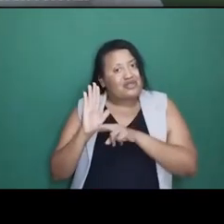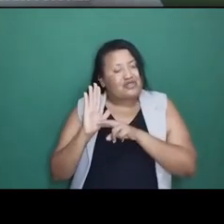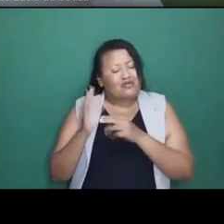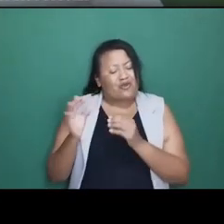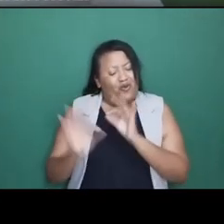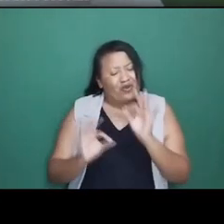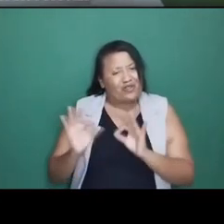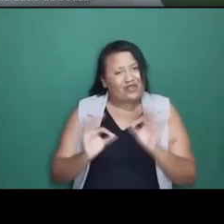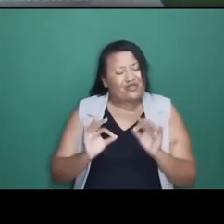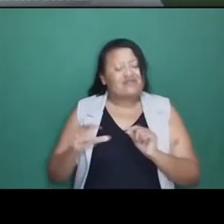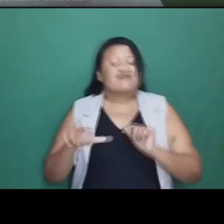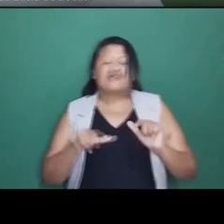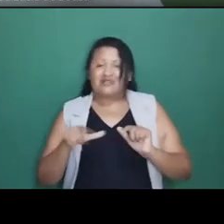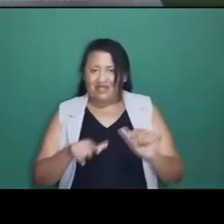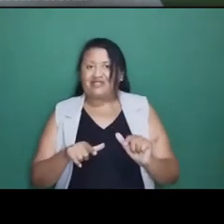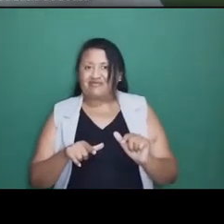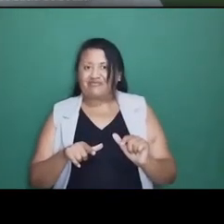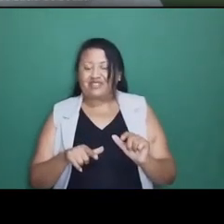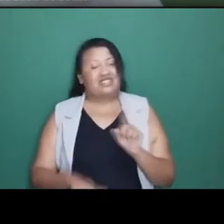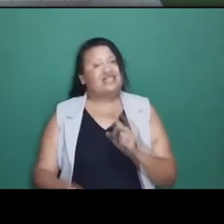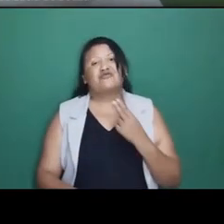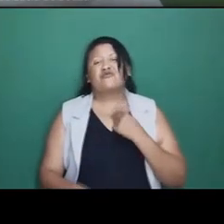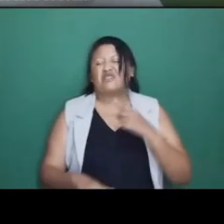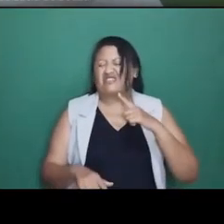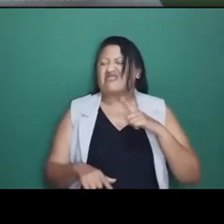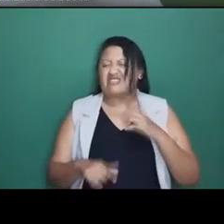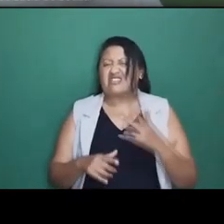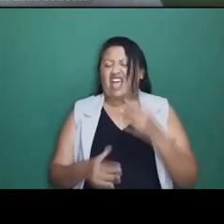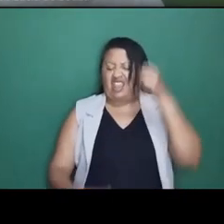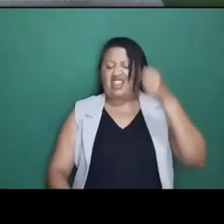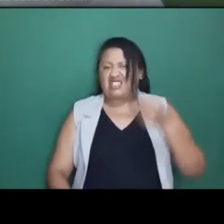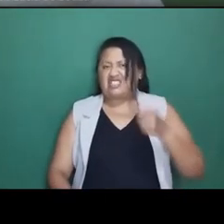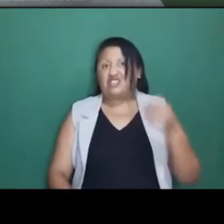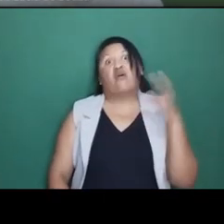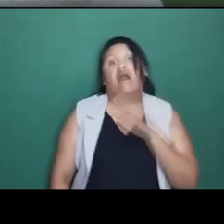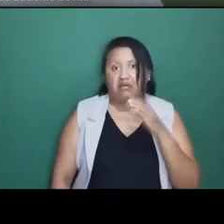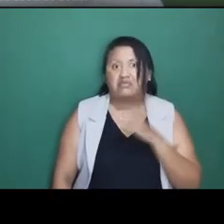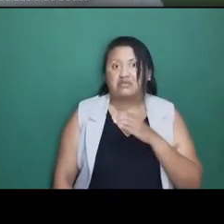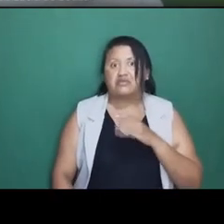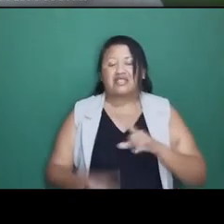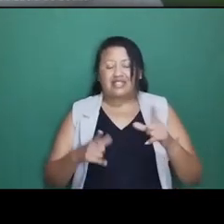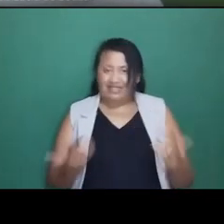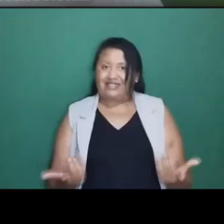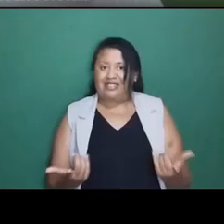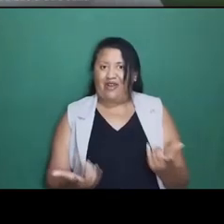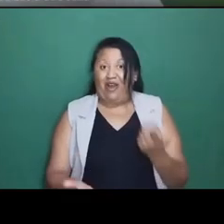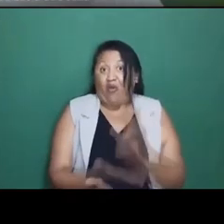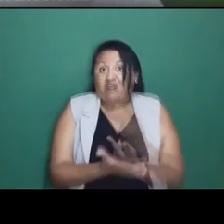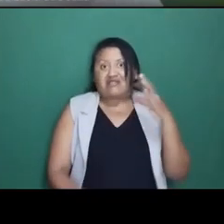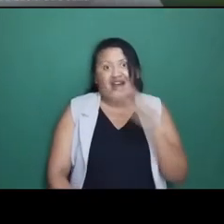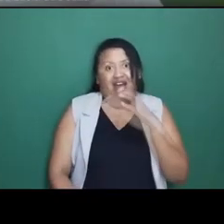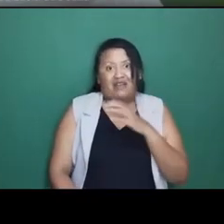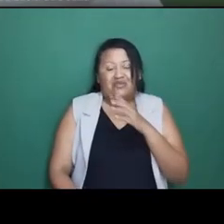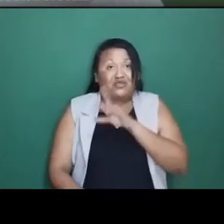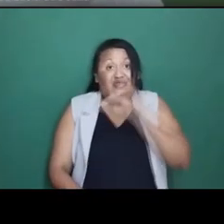e trabalhoso que não pode ter sido decidido às pressas no calor dos acontecimentos dos dias que